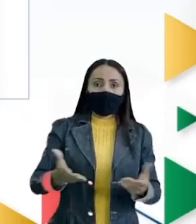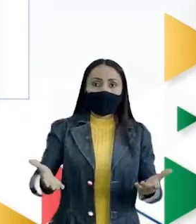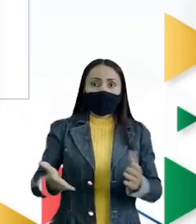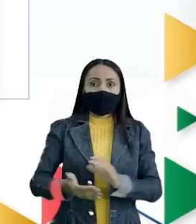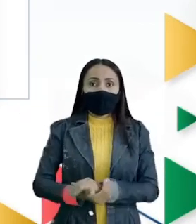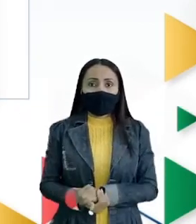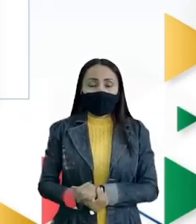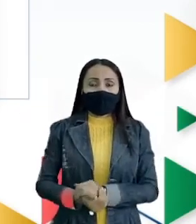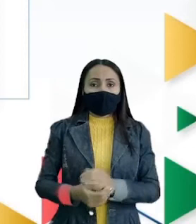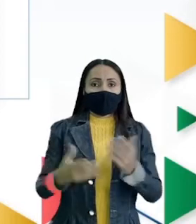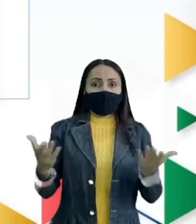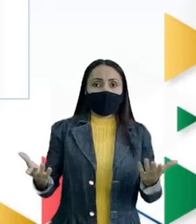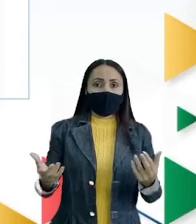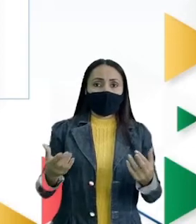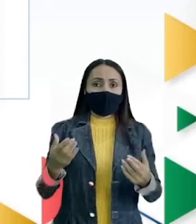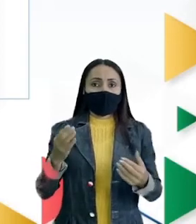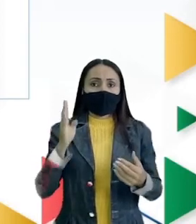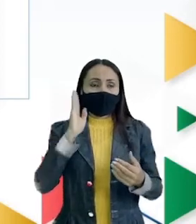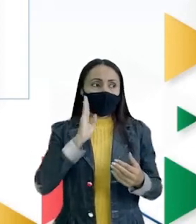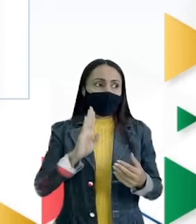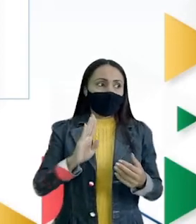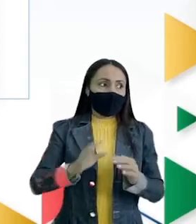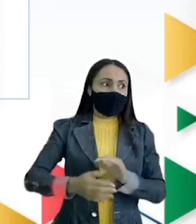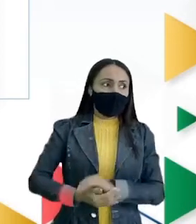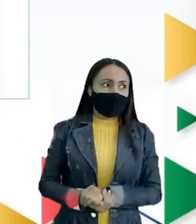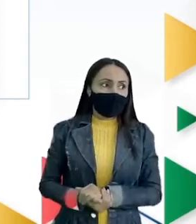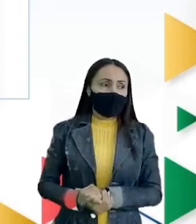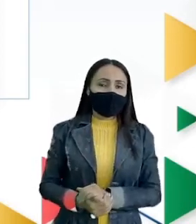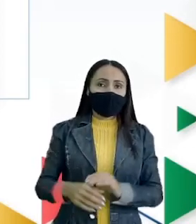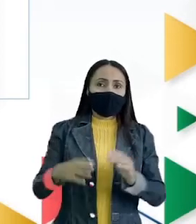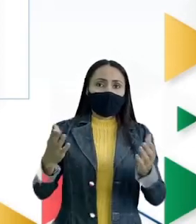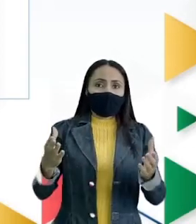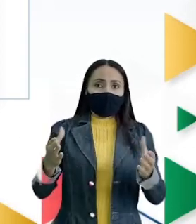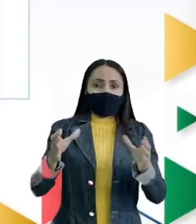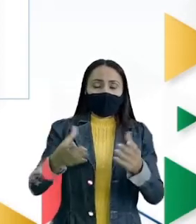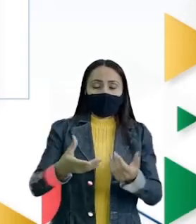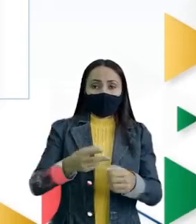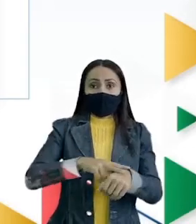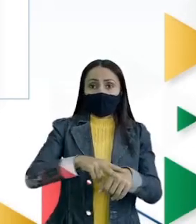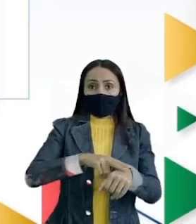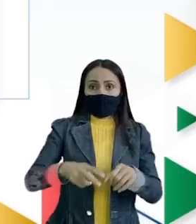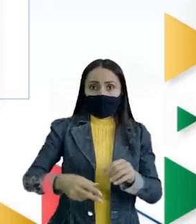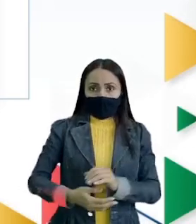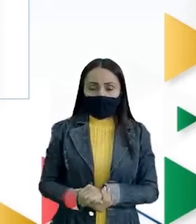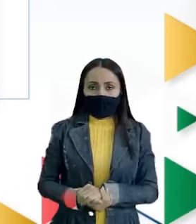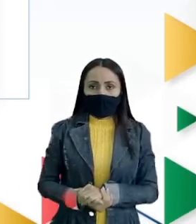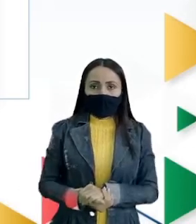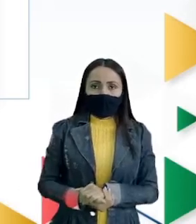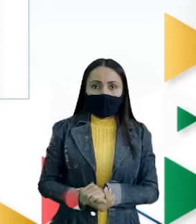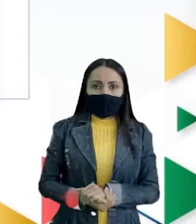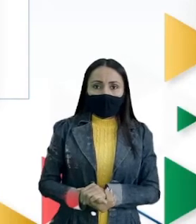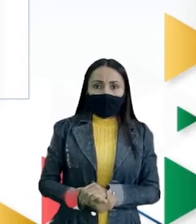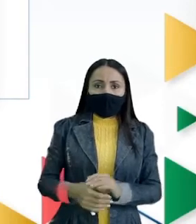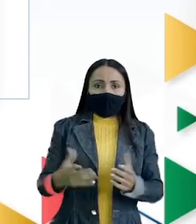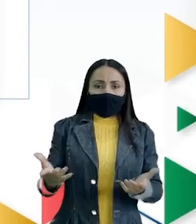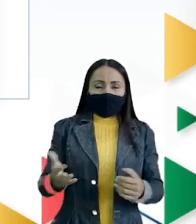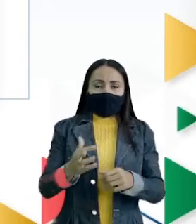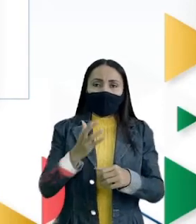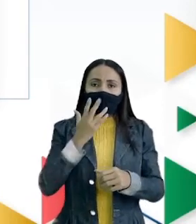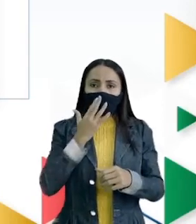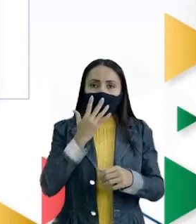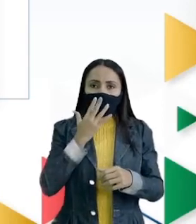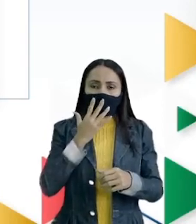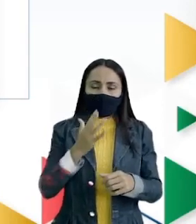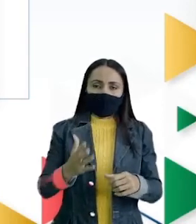bronze, o burro quando foge, o cabo verde, a café, cor de